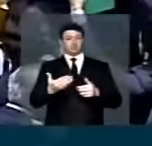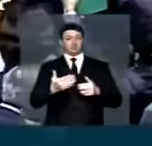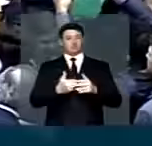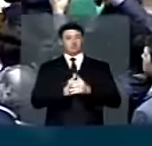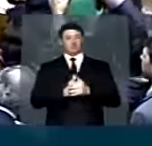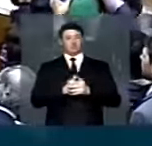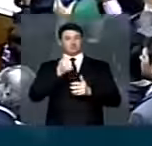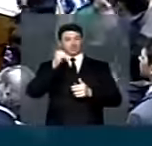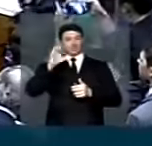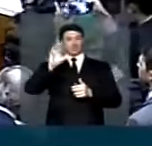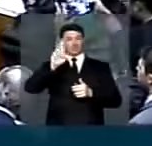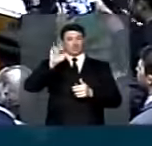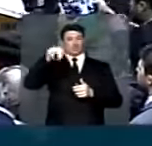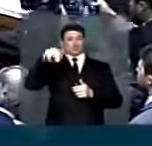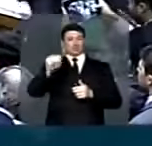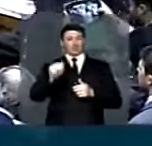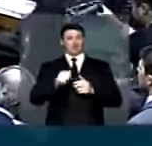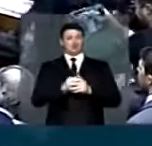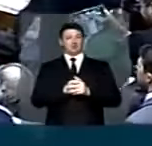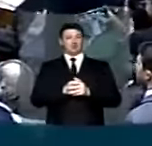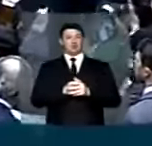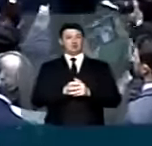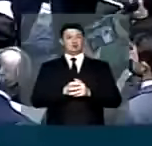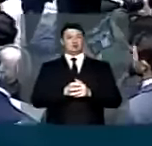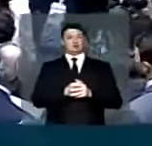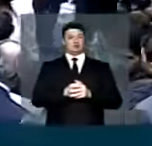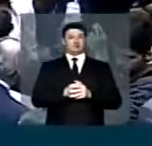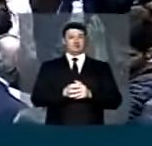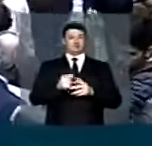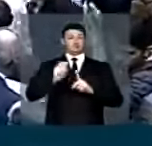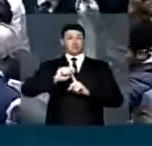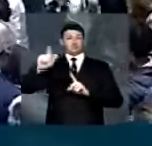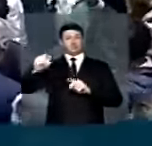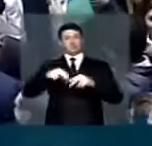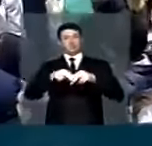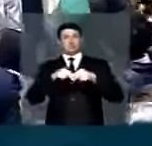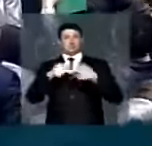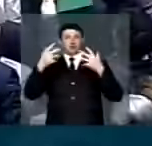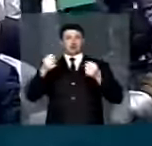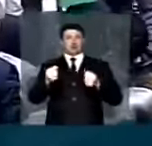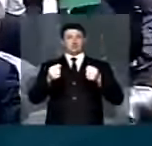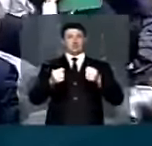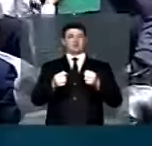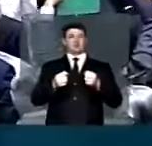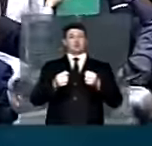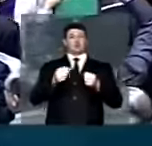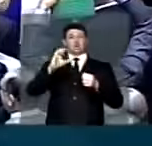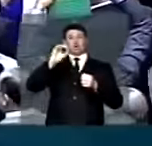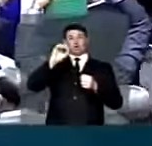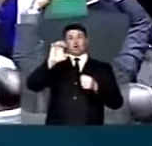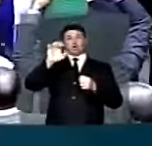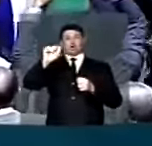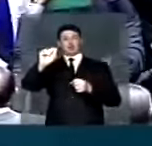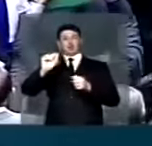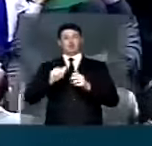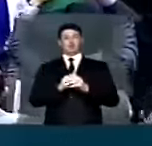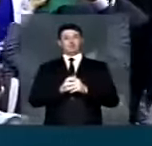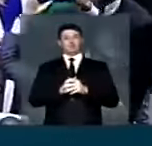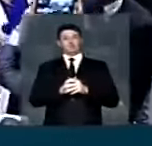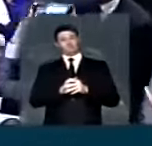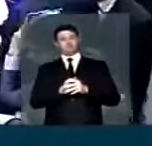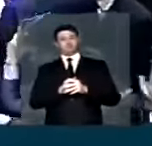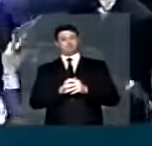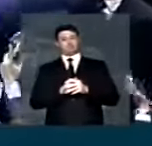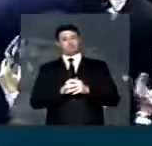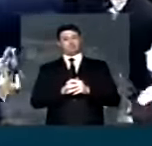à deputada Maria Corina Machado, que foi cassada pelo fato de ter aceitado um cargo na OEA, um